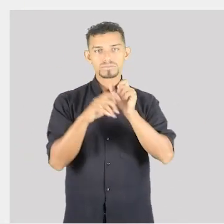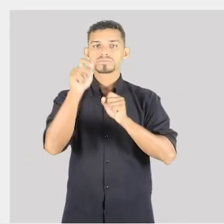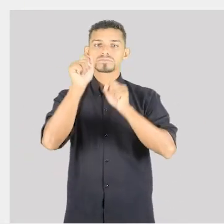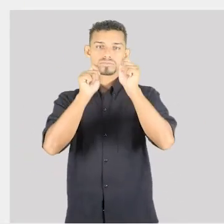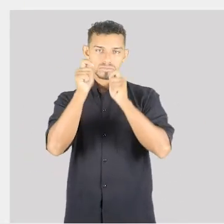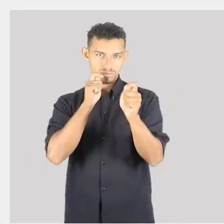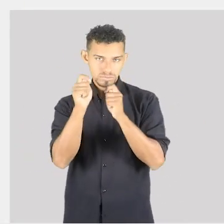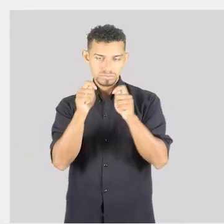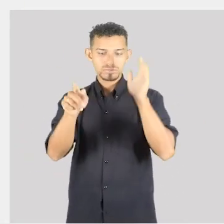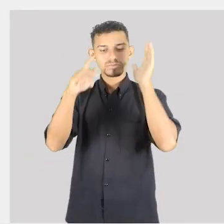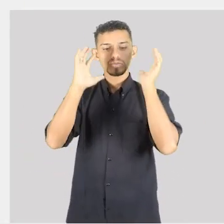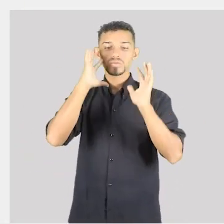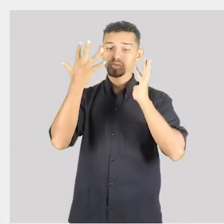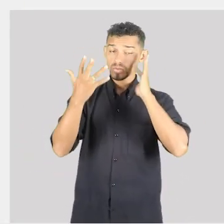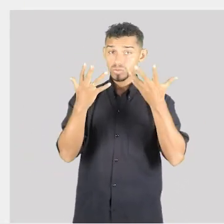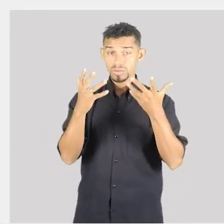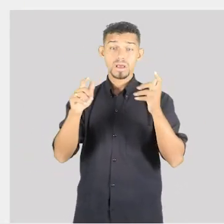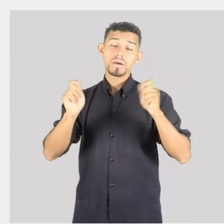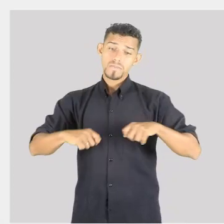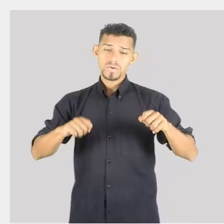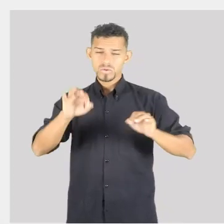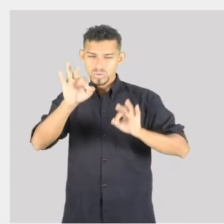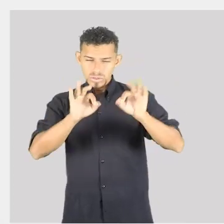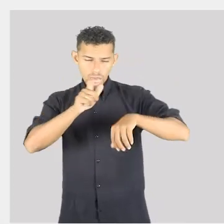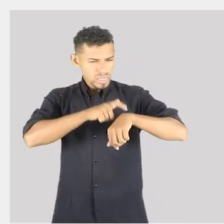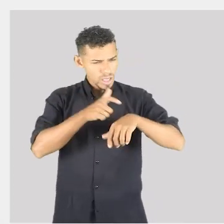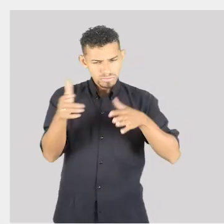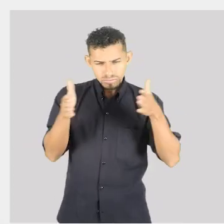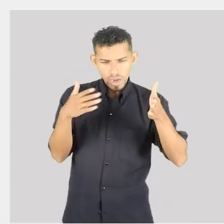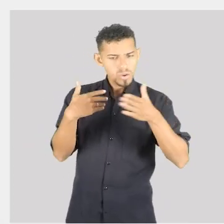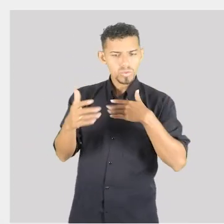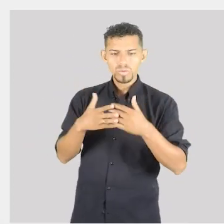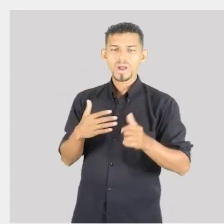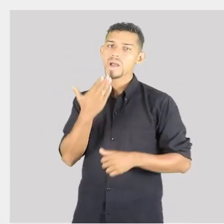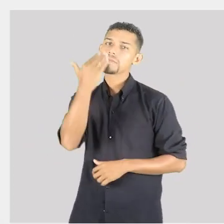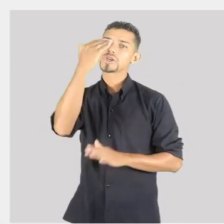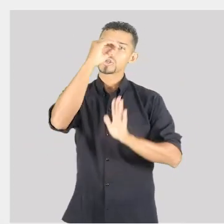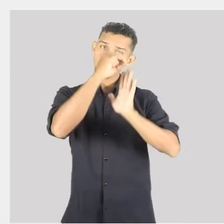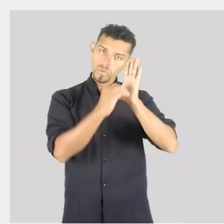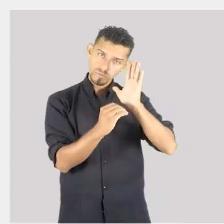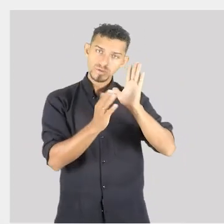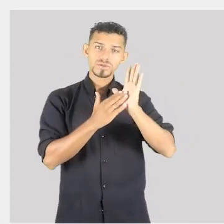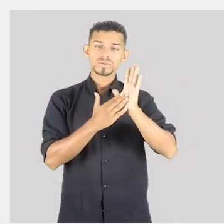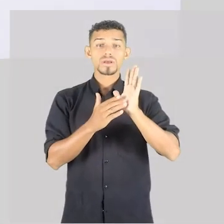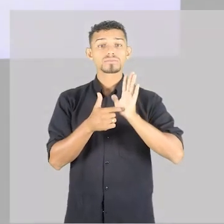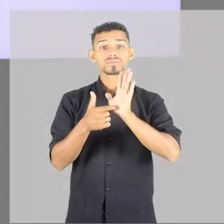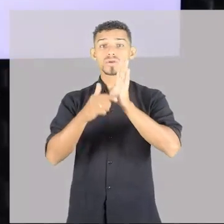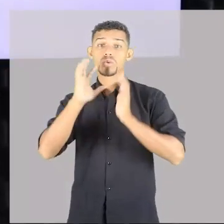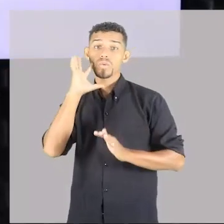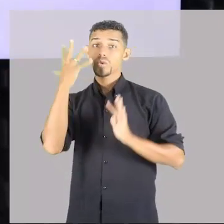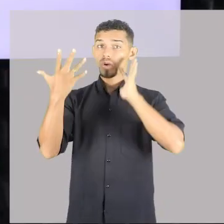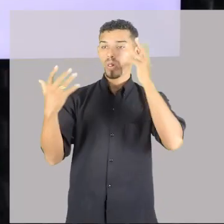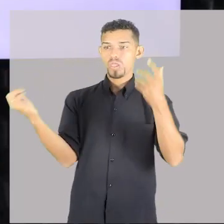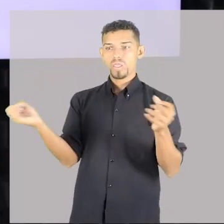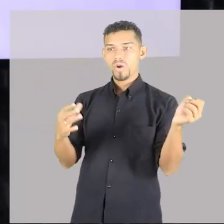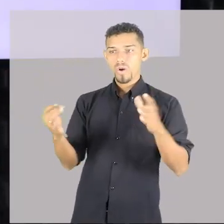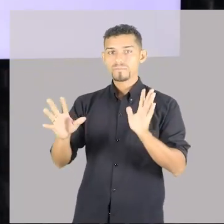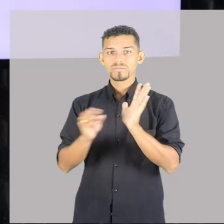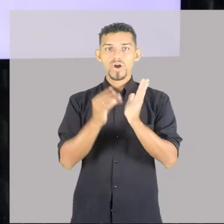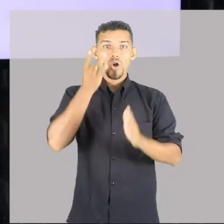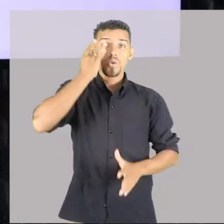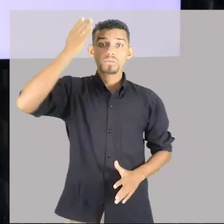sanções poderão ser vistos a qualquer tempo, a pedido ou de ofício, quando surgirem fatos novos ou